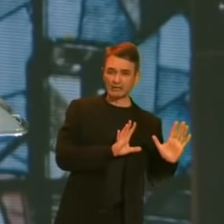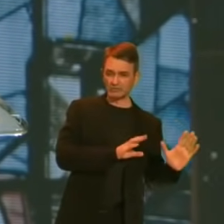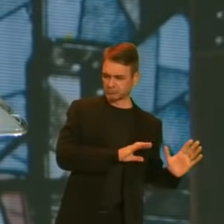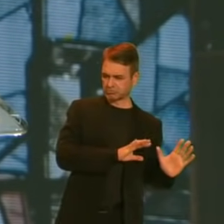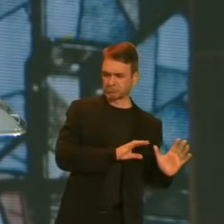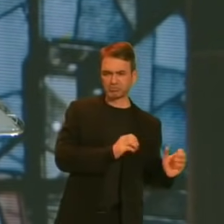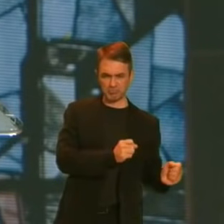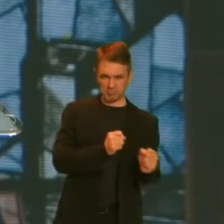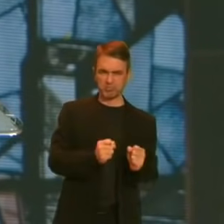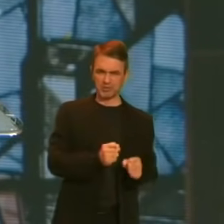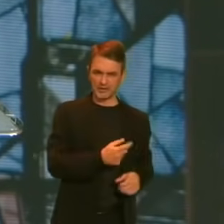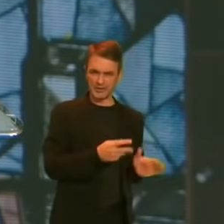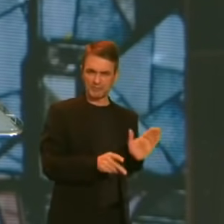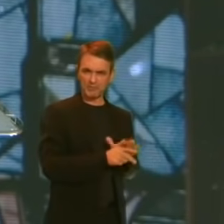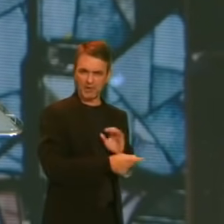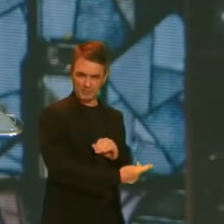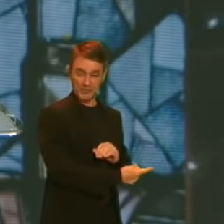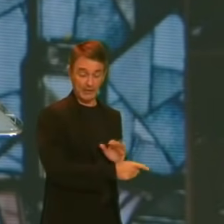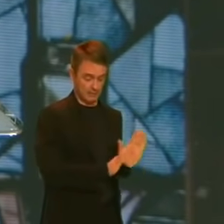eles